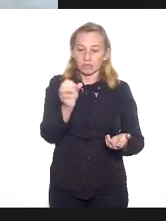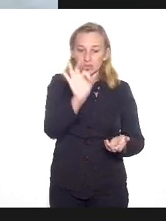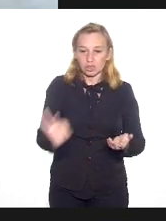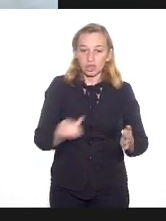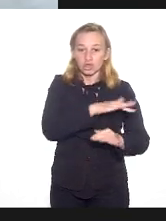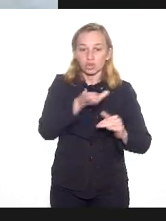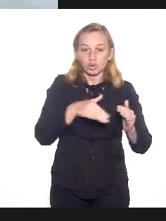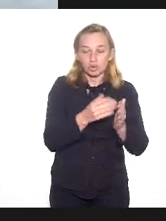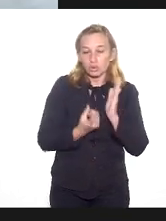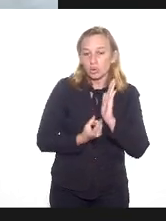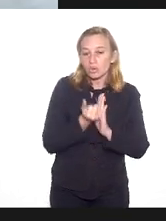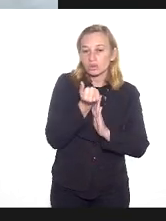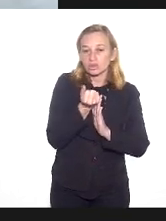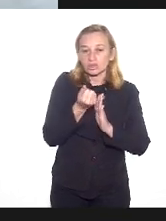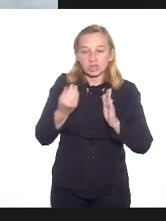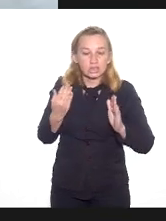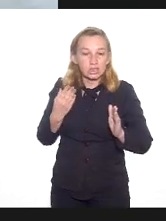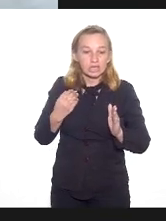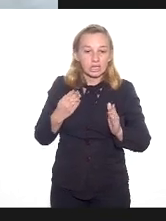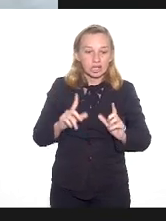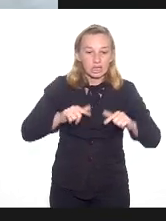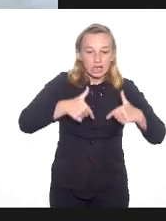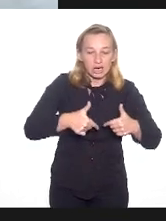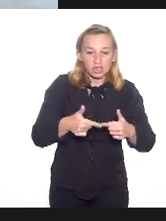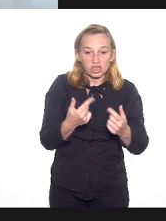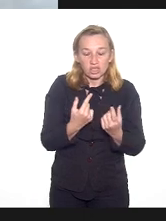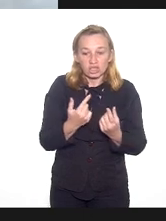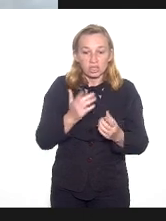orçamento e atinge diretamente apenas